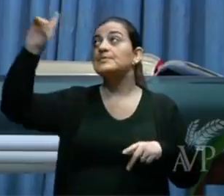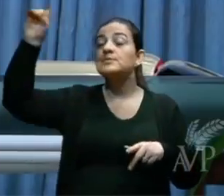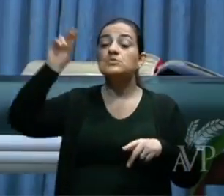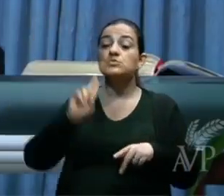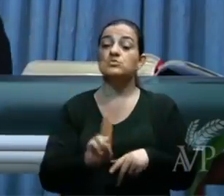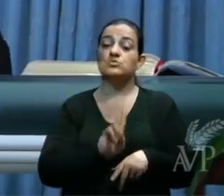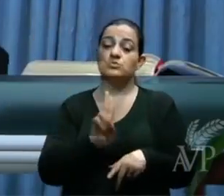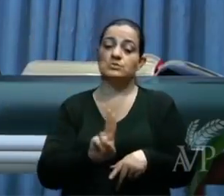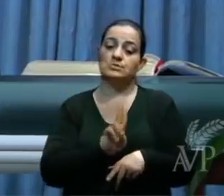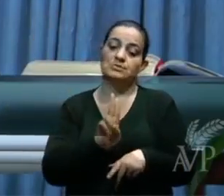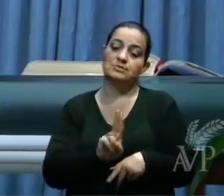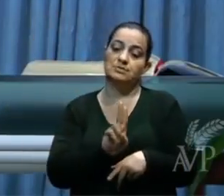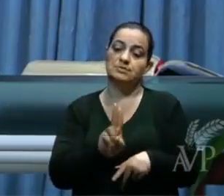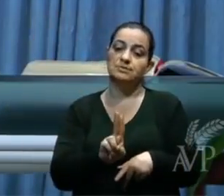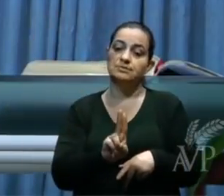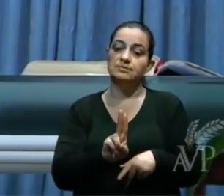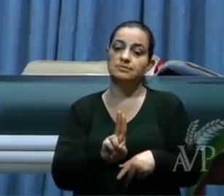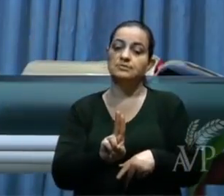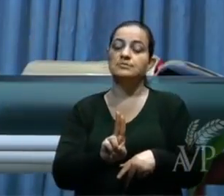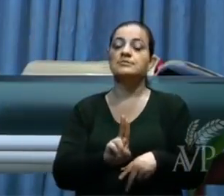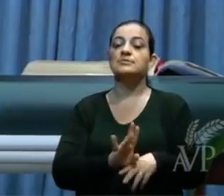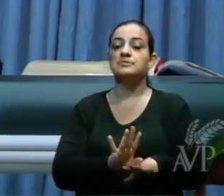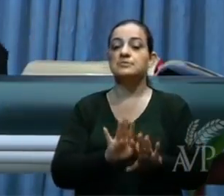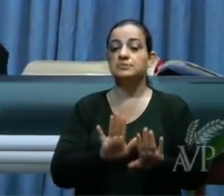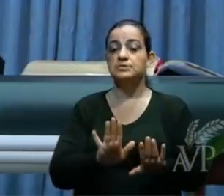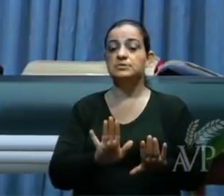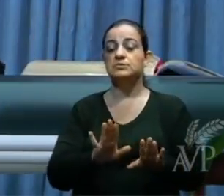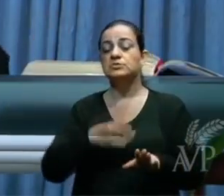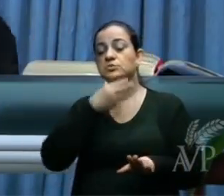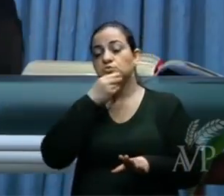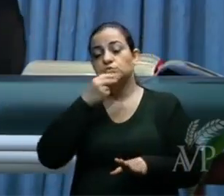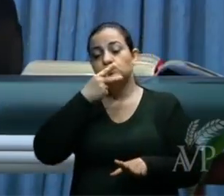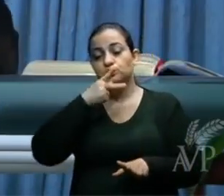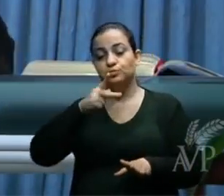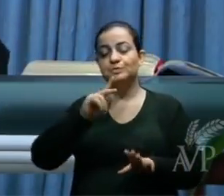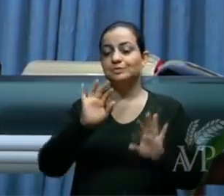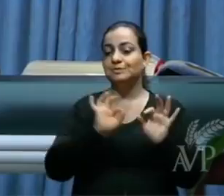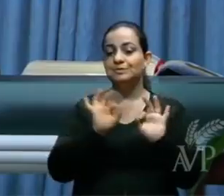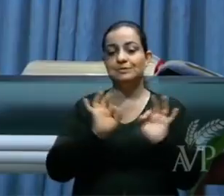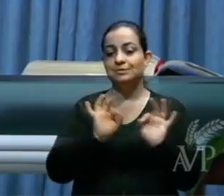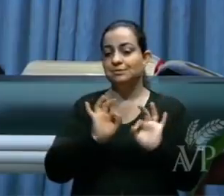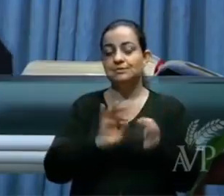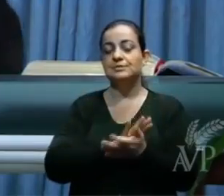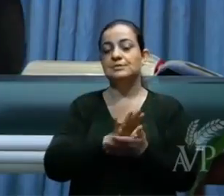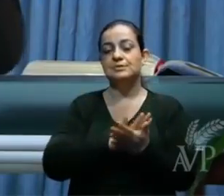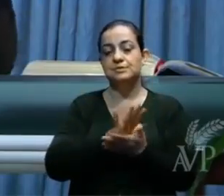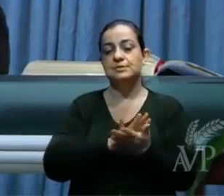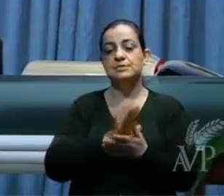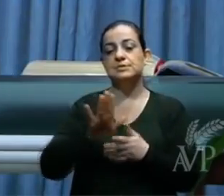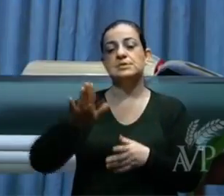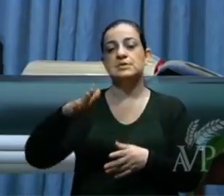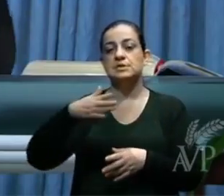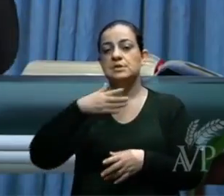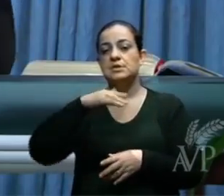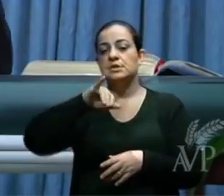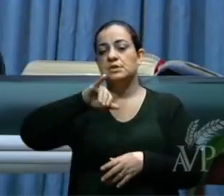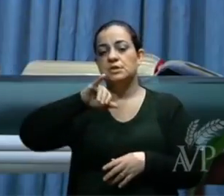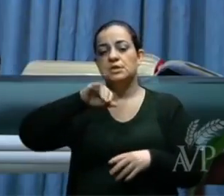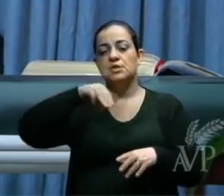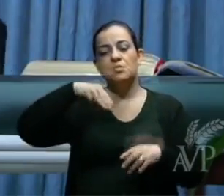na mão de deus e membrana não foi nada mais do que um instrumento jeremias